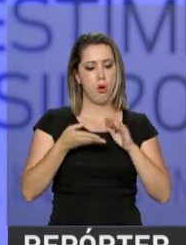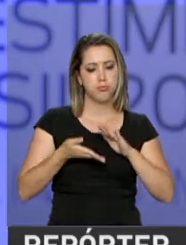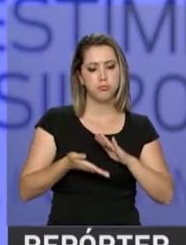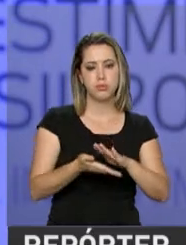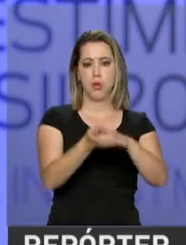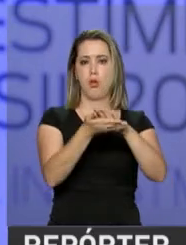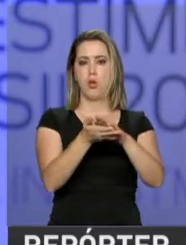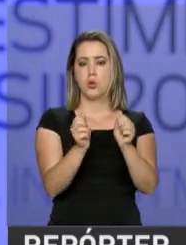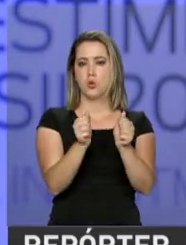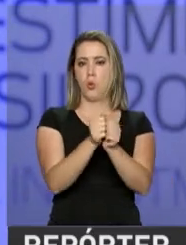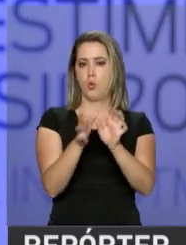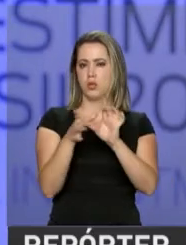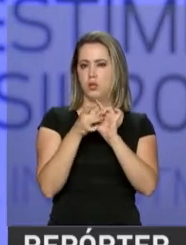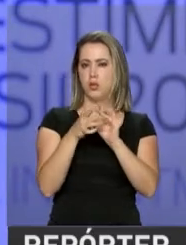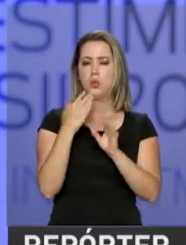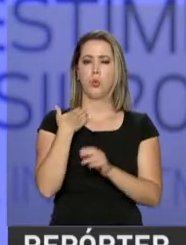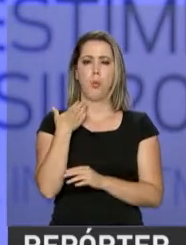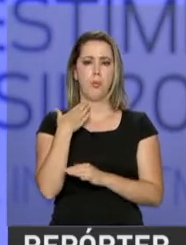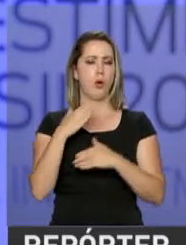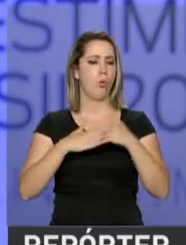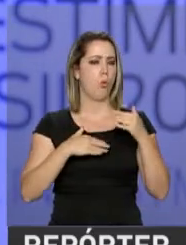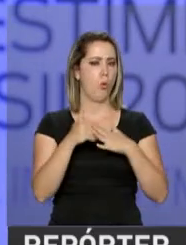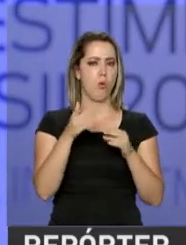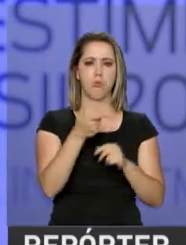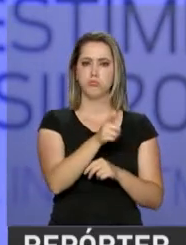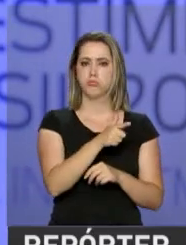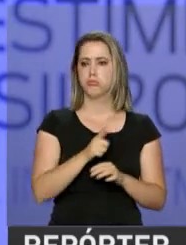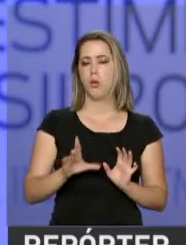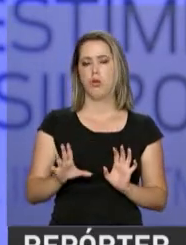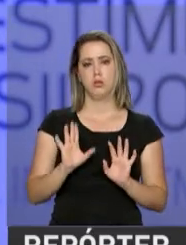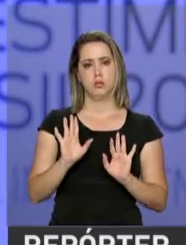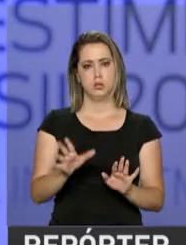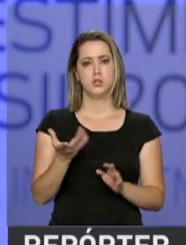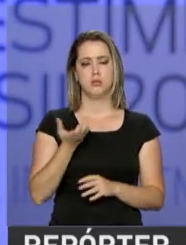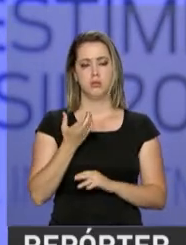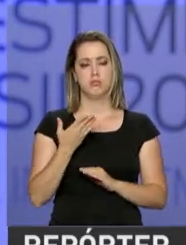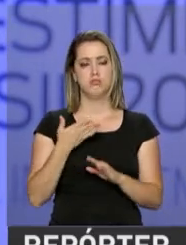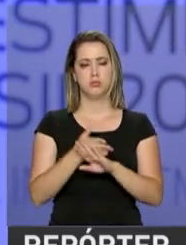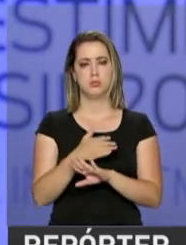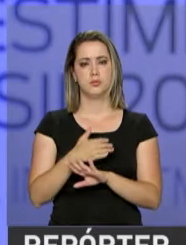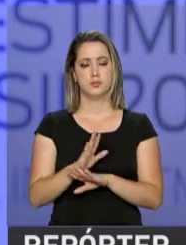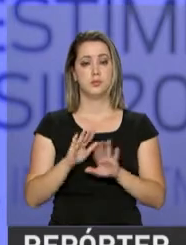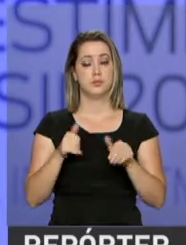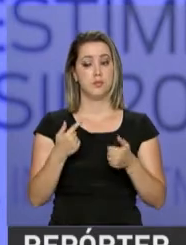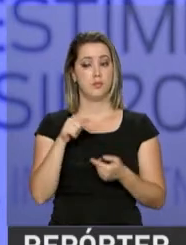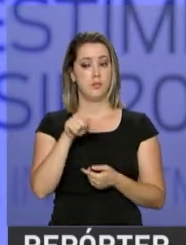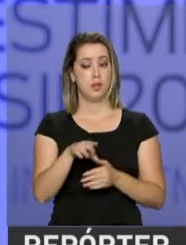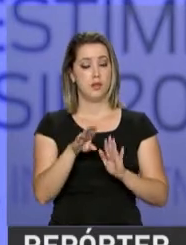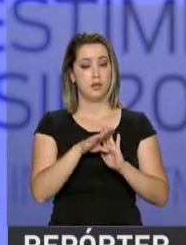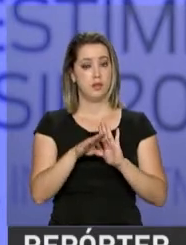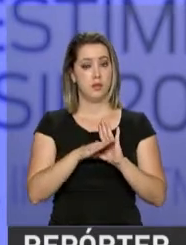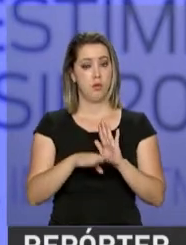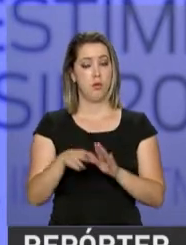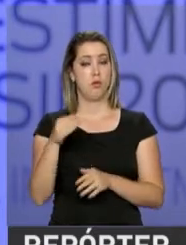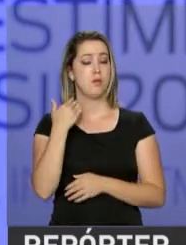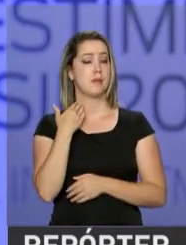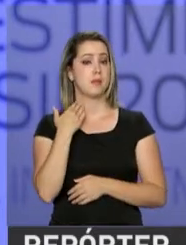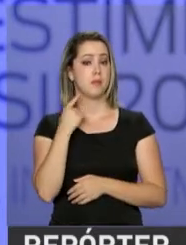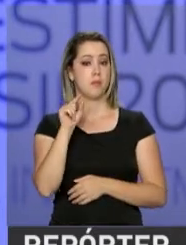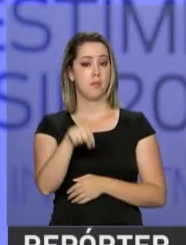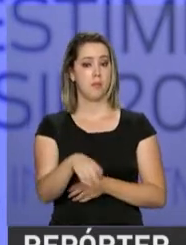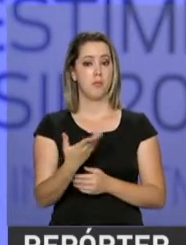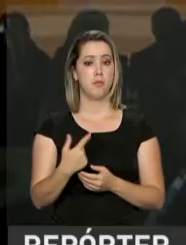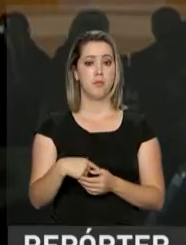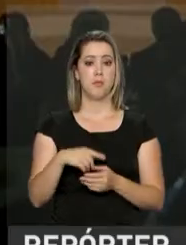por exemplo, o Bradesco ou o Banco do Brasil ou qualquer outro banco, então esse banco fará às vezes do